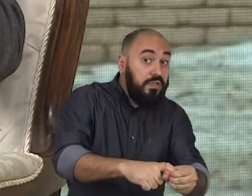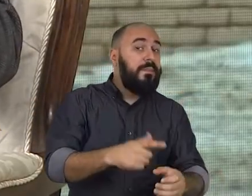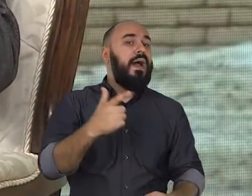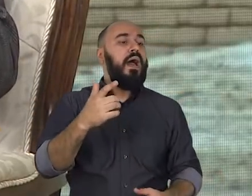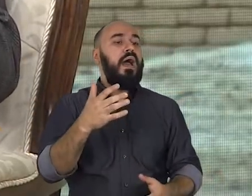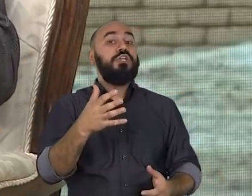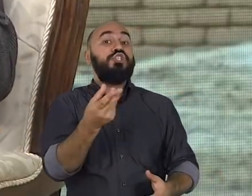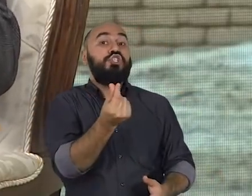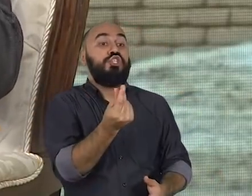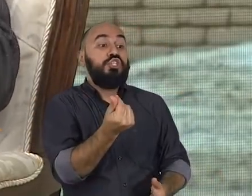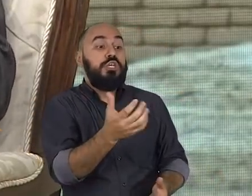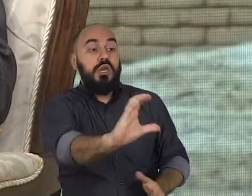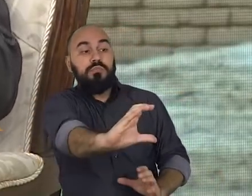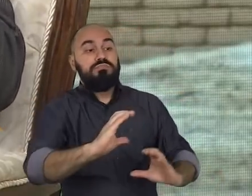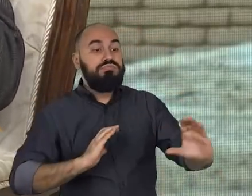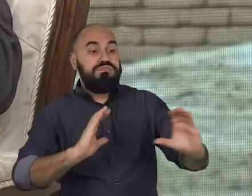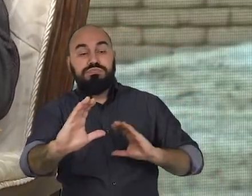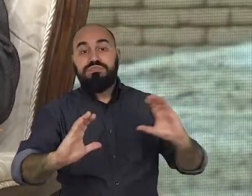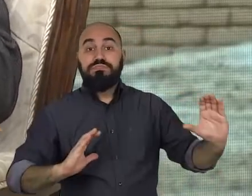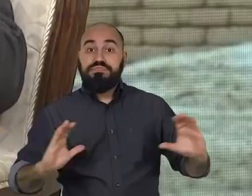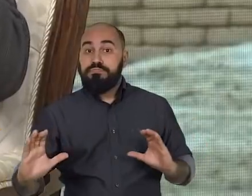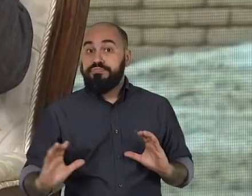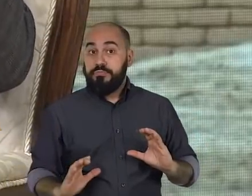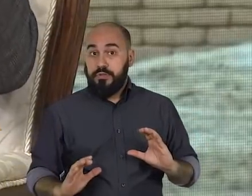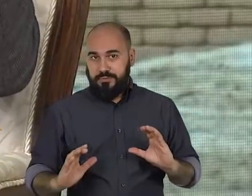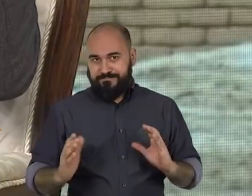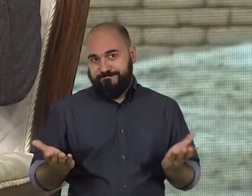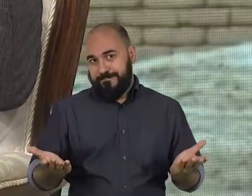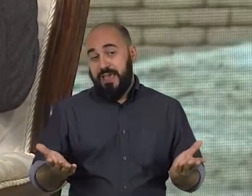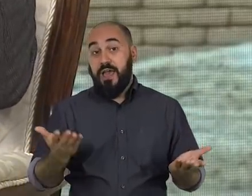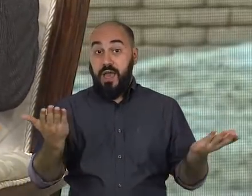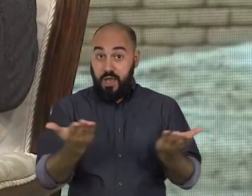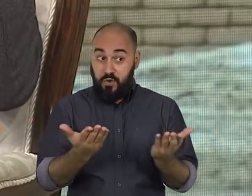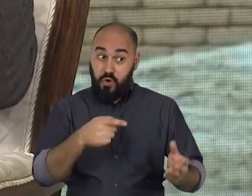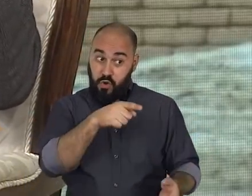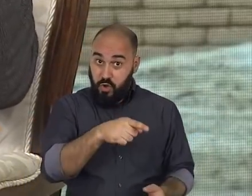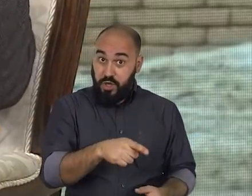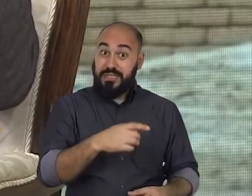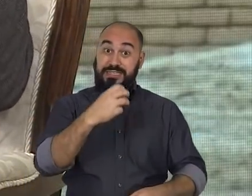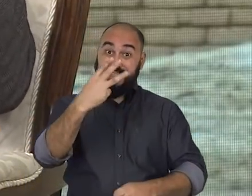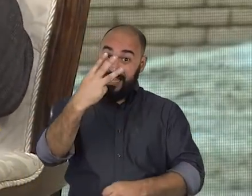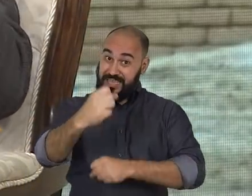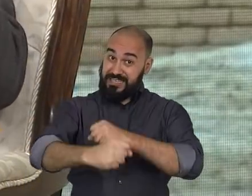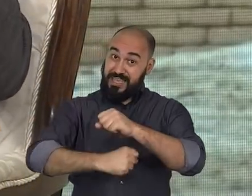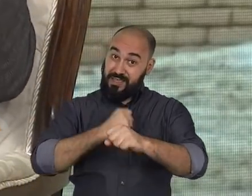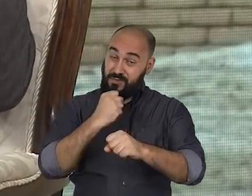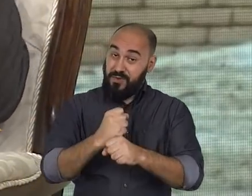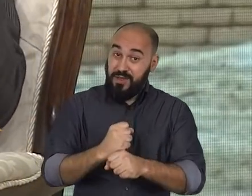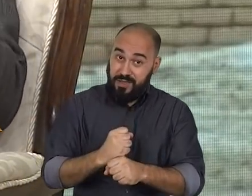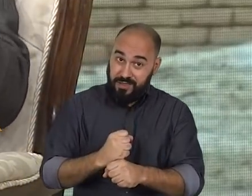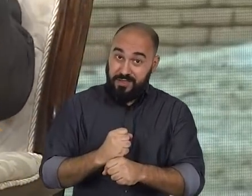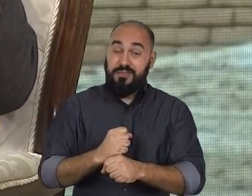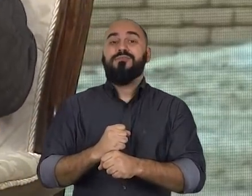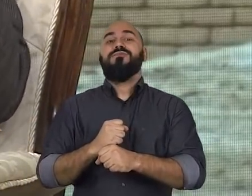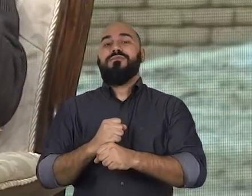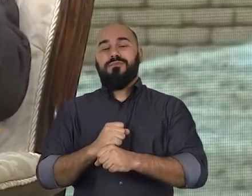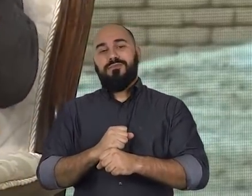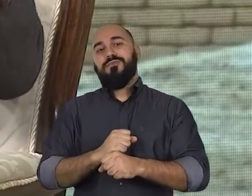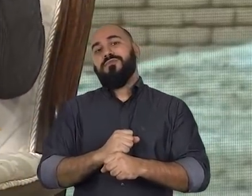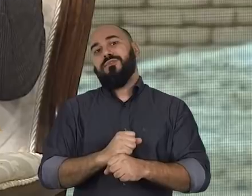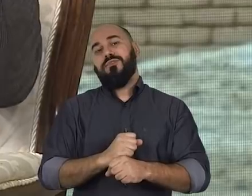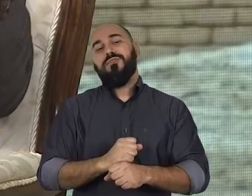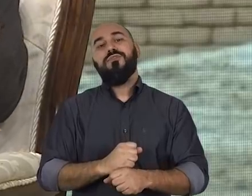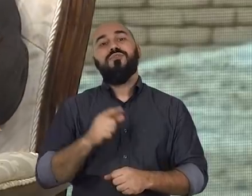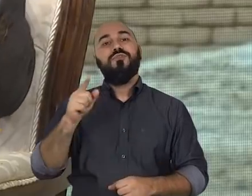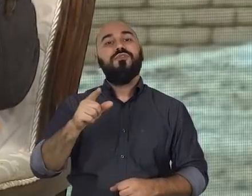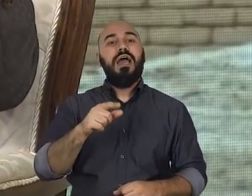sua ascensão. E aqui ainda estaríamos no terceiro ano, agora sim você entende, no terceiro ano do reinado